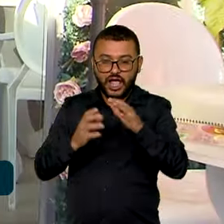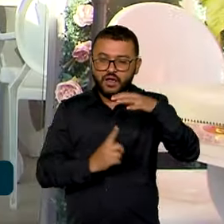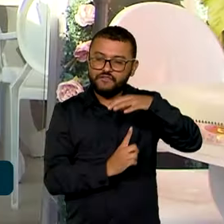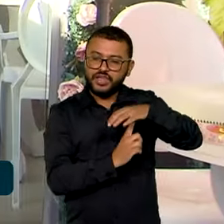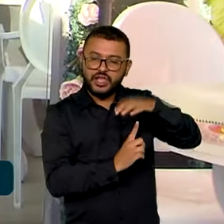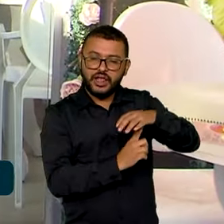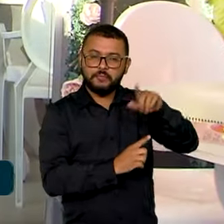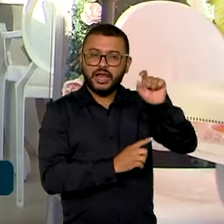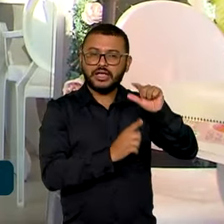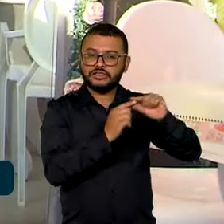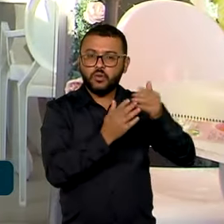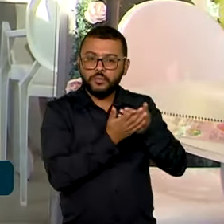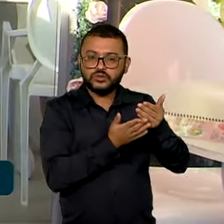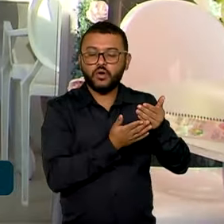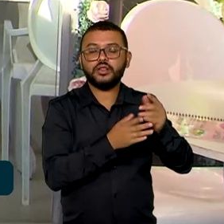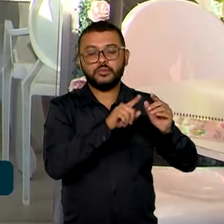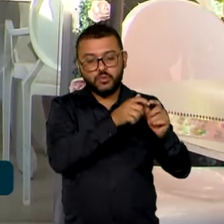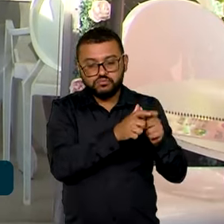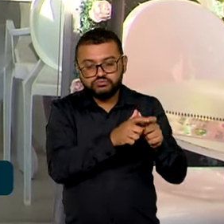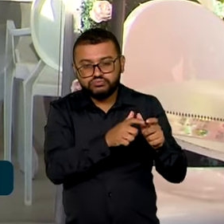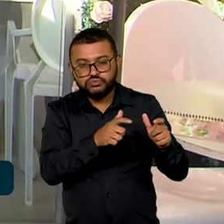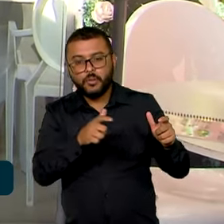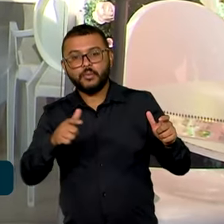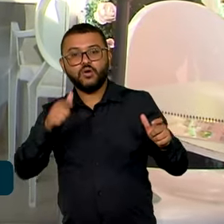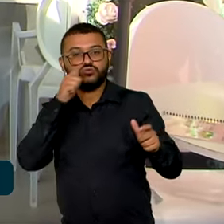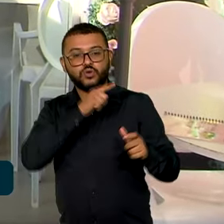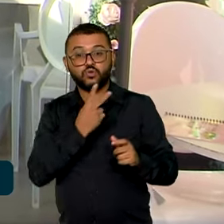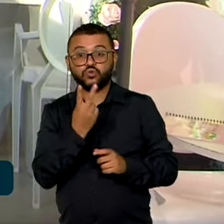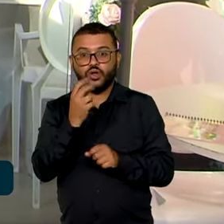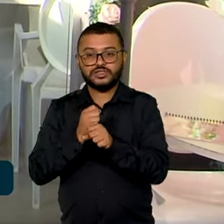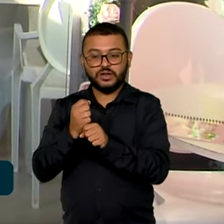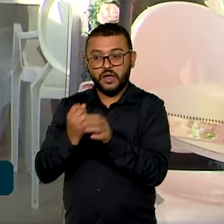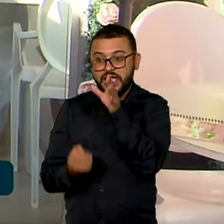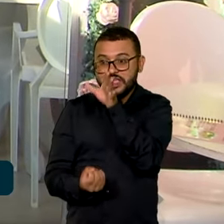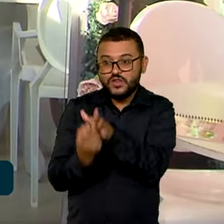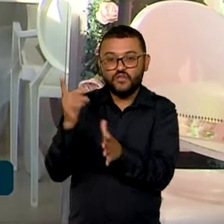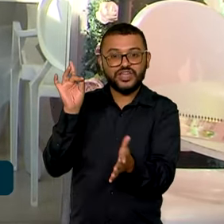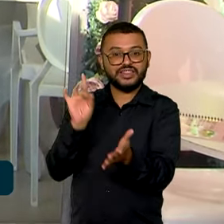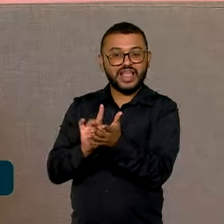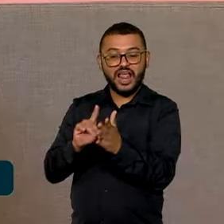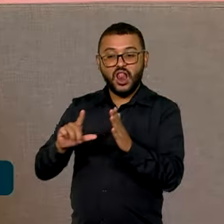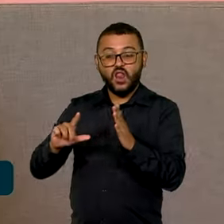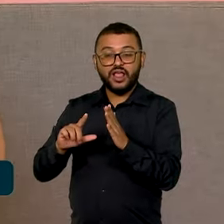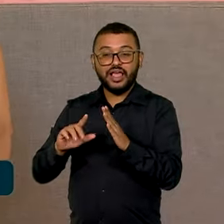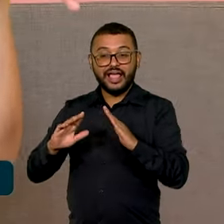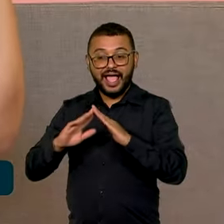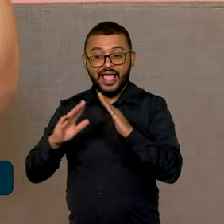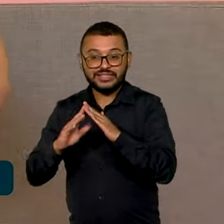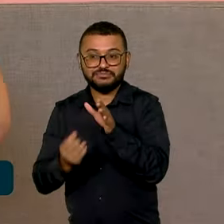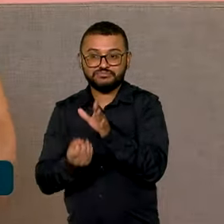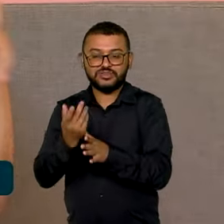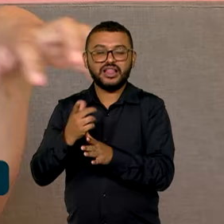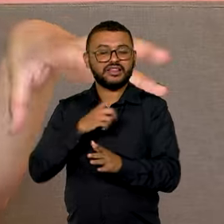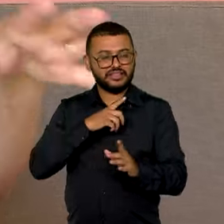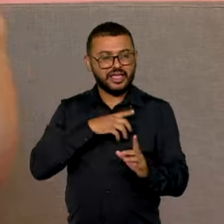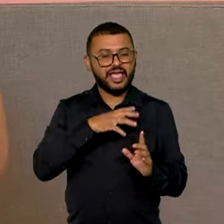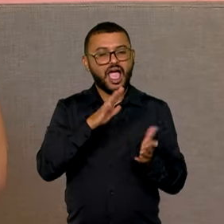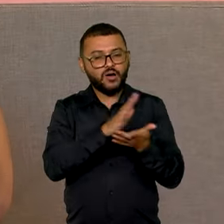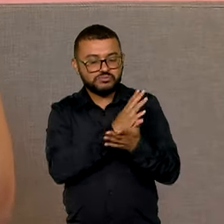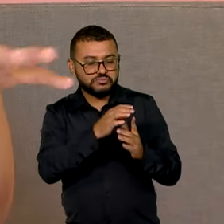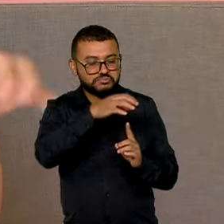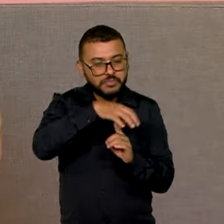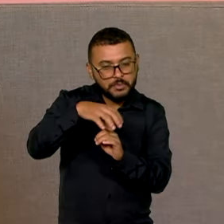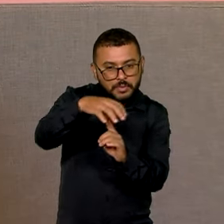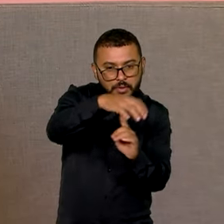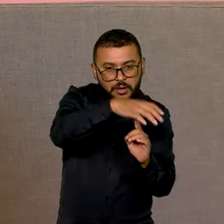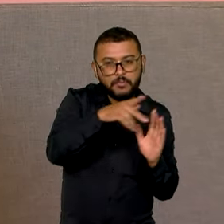Brasília. O negócio cresceu e há 2 anos ela abriu a loja em casa. Sempre tem essas feirinhas dentro dos órgãos públicos